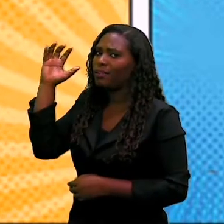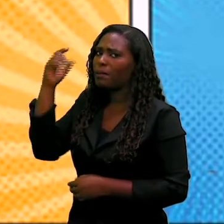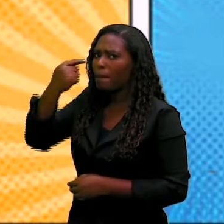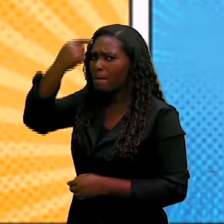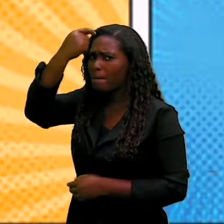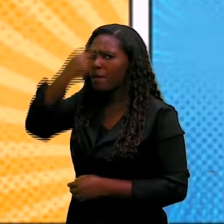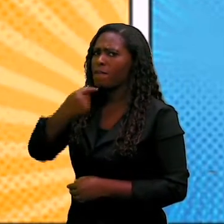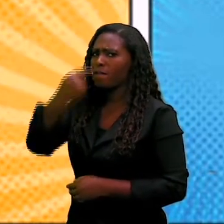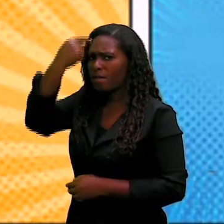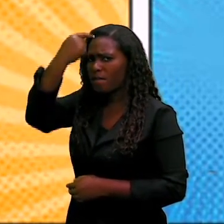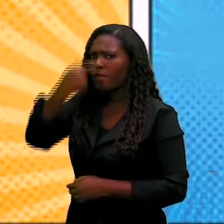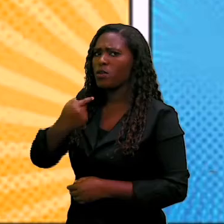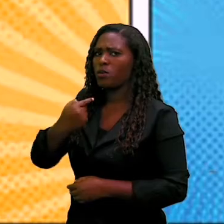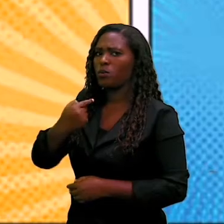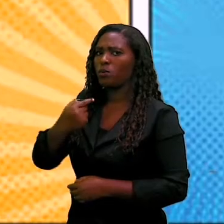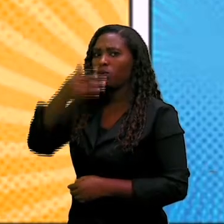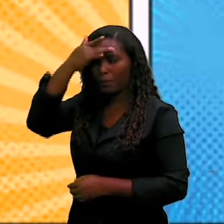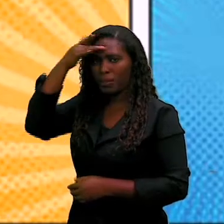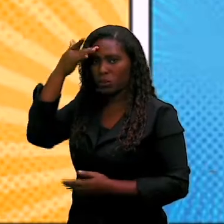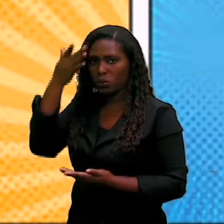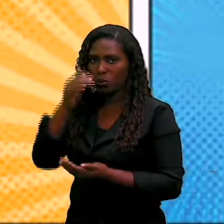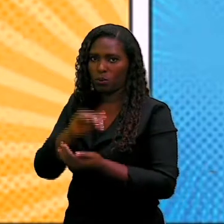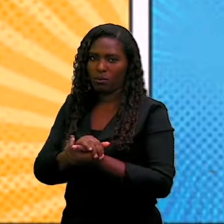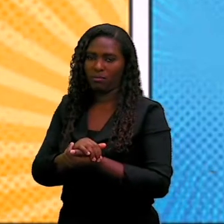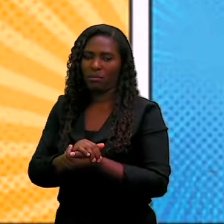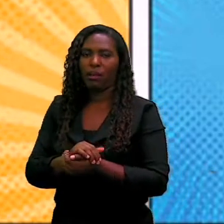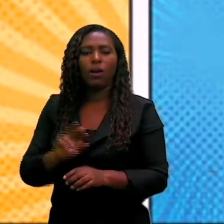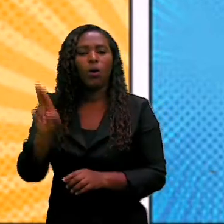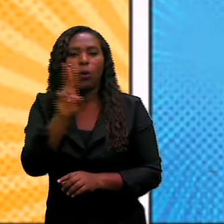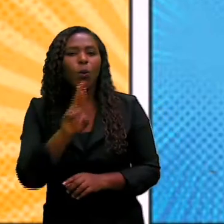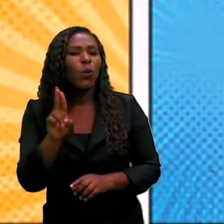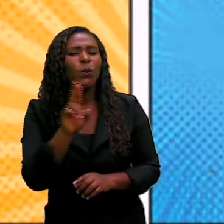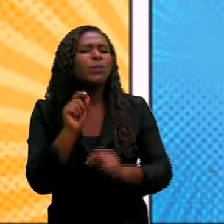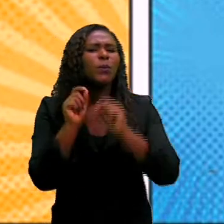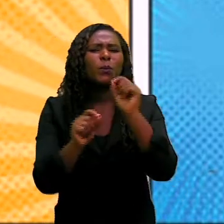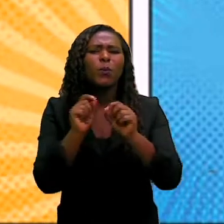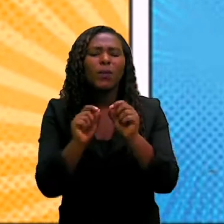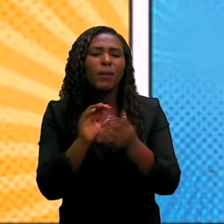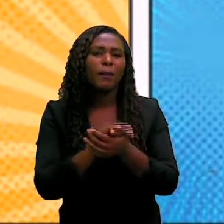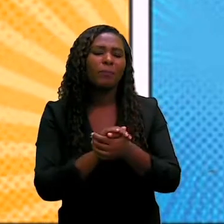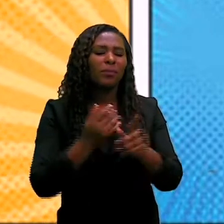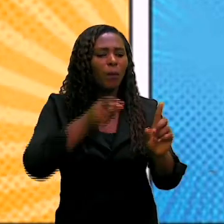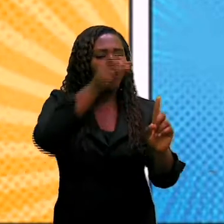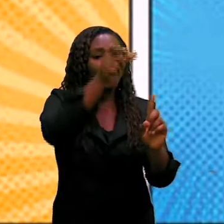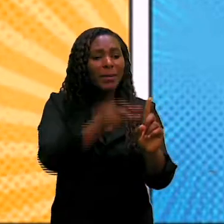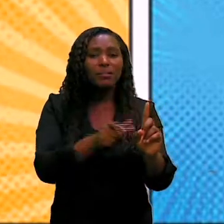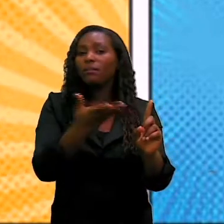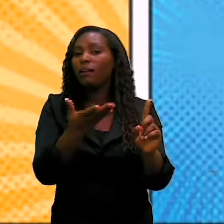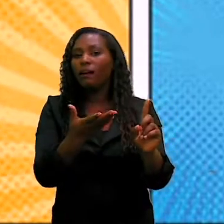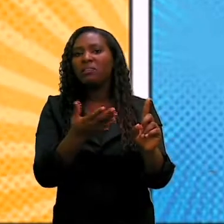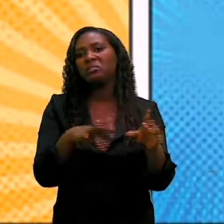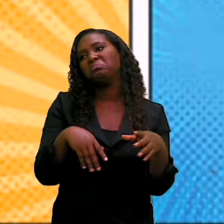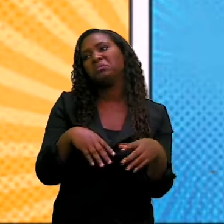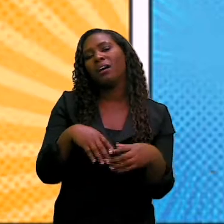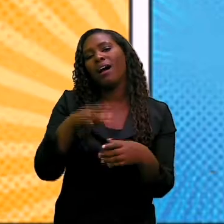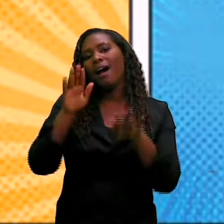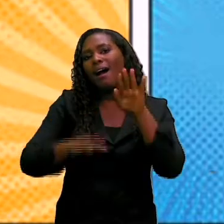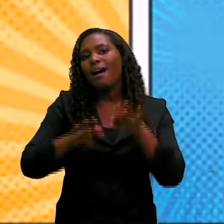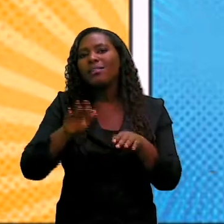de um personagem da vida real e costuma-se usar muito as figuras dos políticos, artistas, e